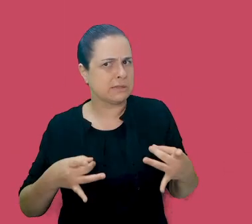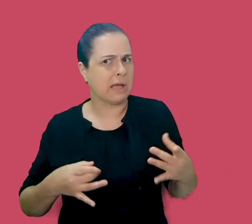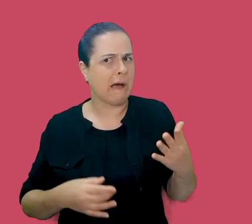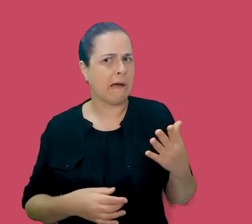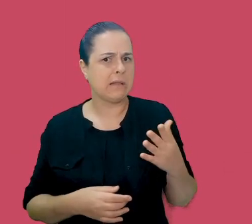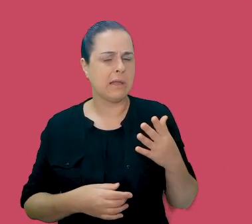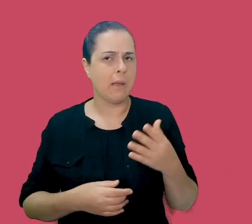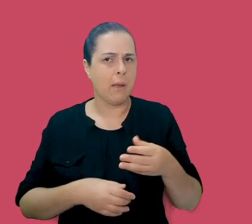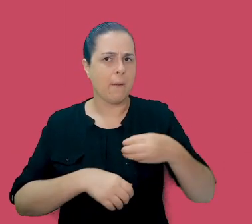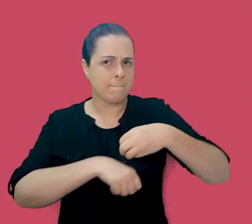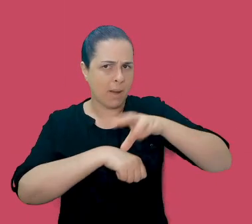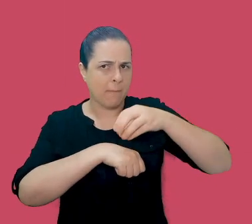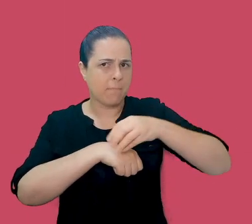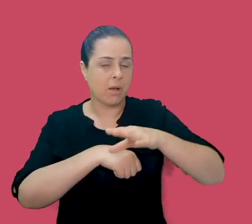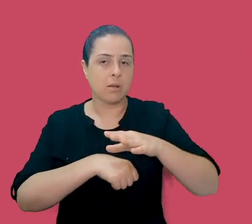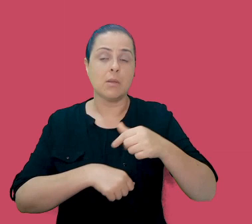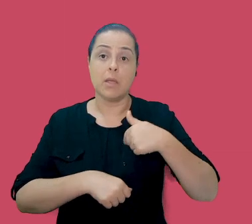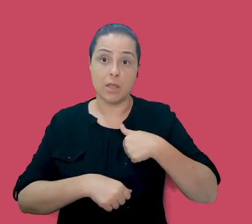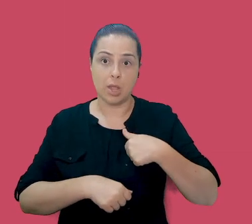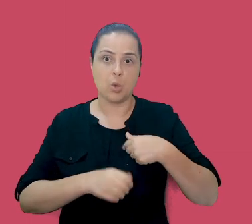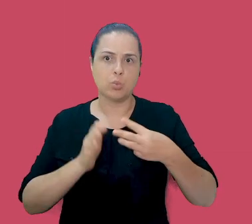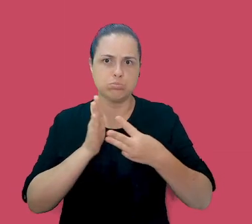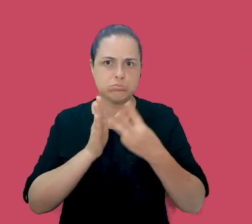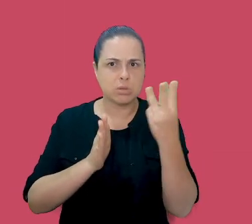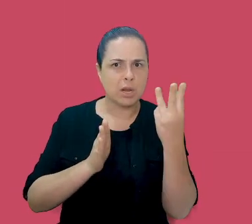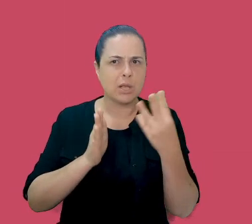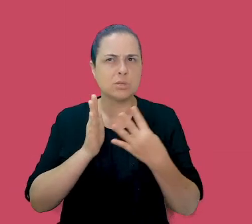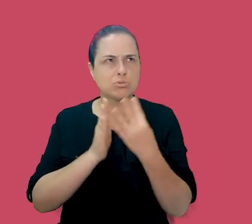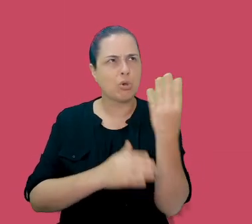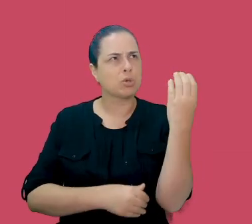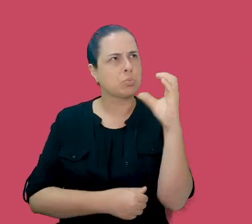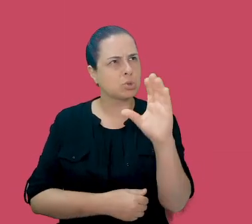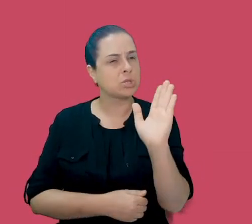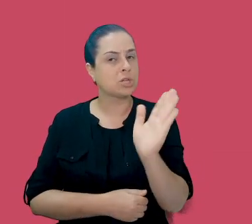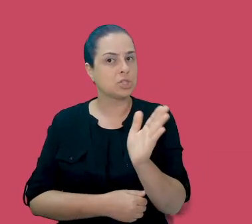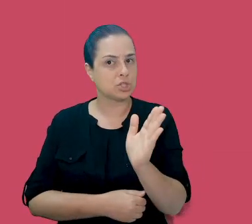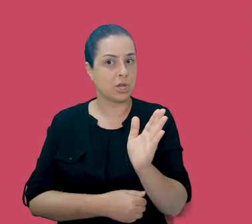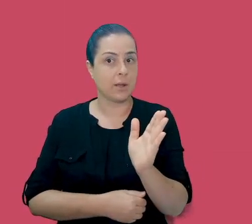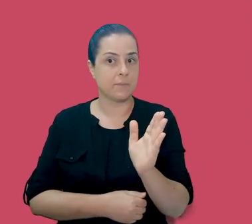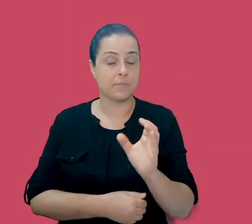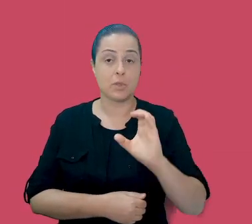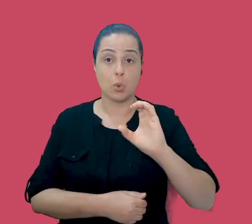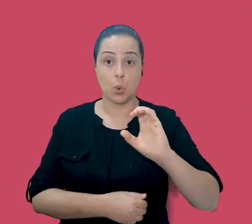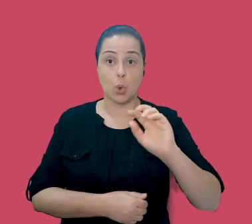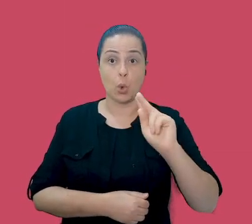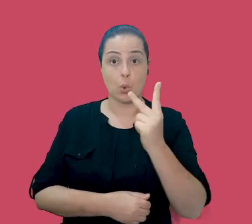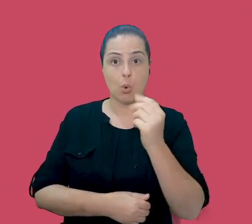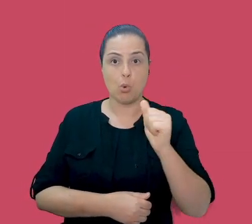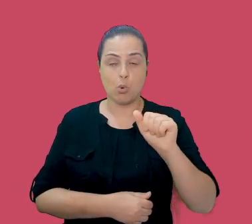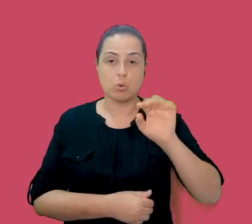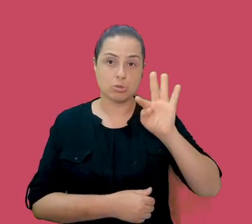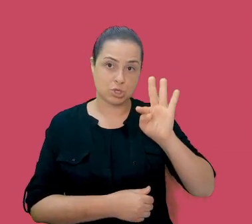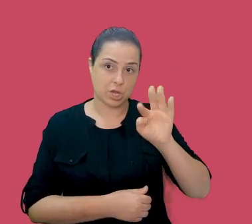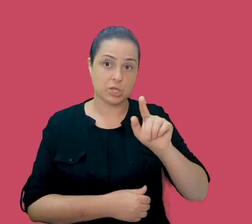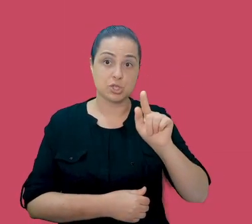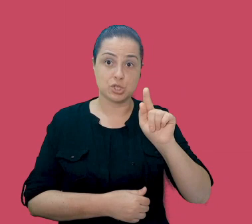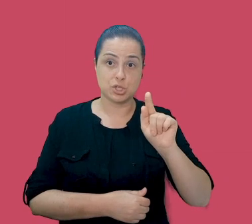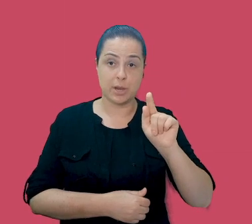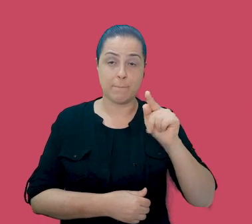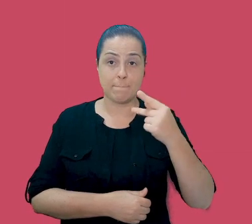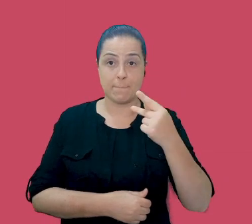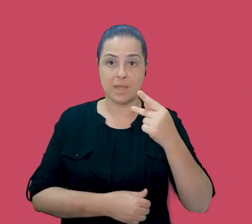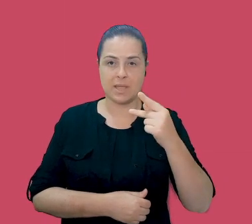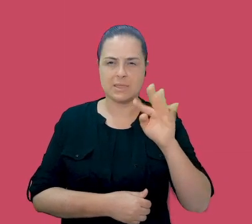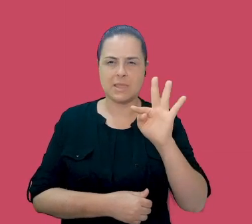fazendo agora, que eu já fiz umas 3 ou 4 postagens onde eu uso o ChatGPT como um rascunho, né? Porque